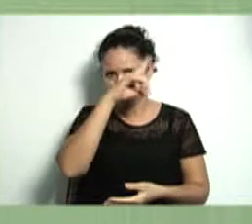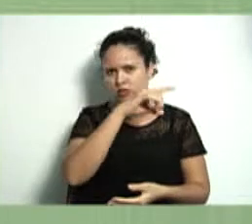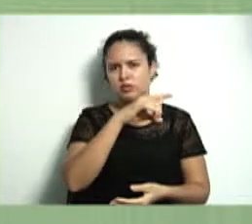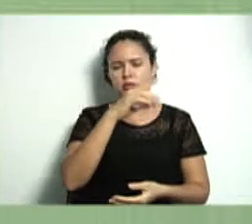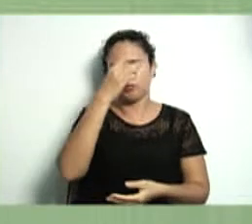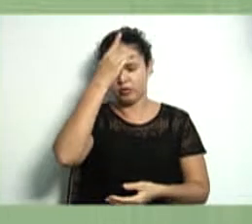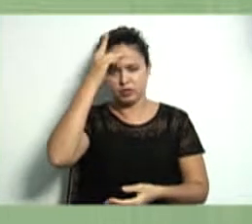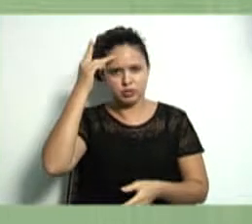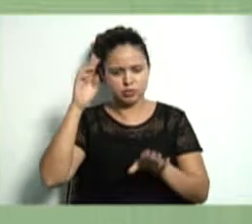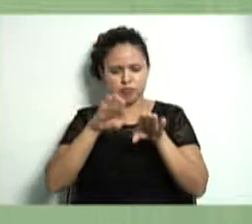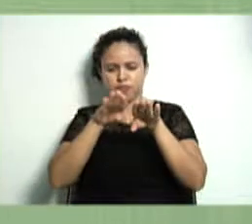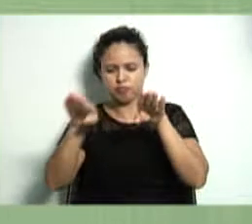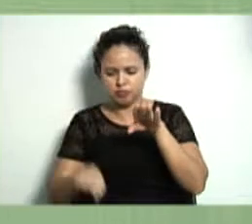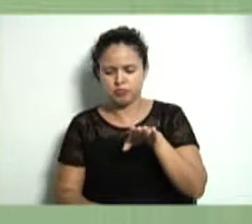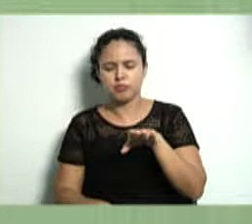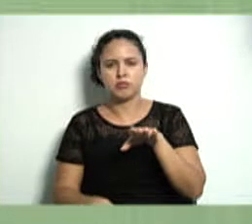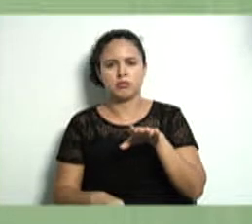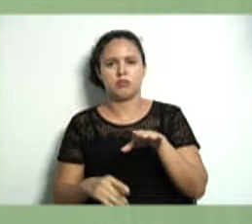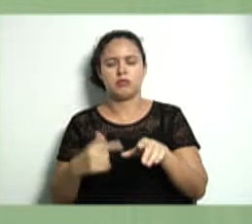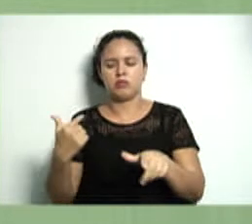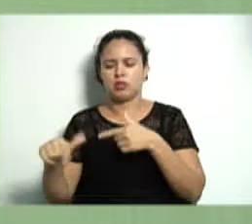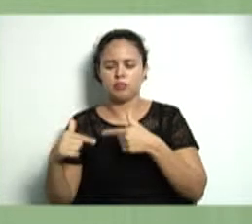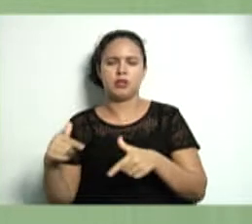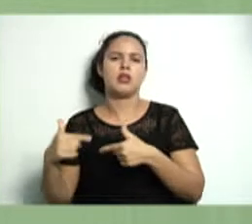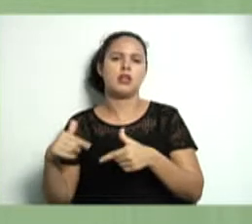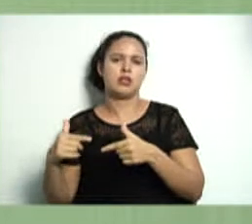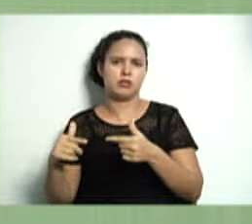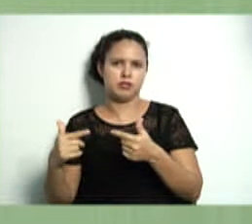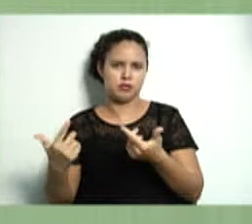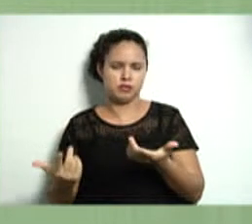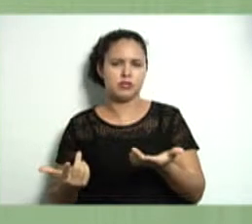que realizavam aquele trabalho, né?